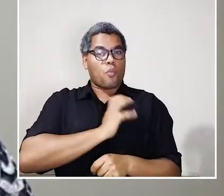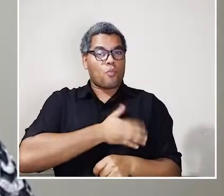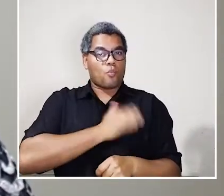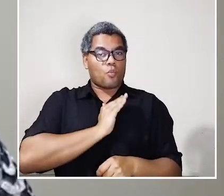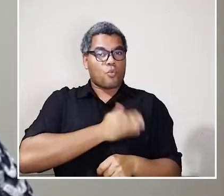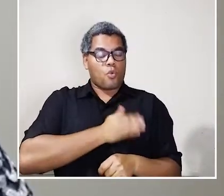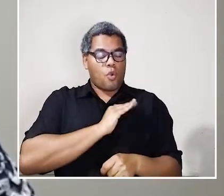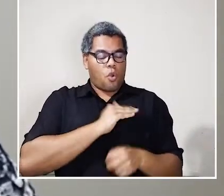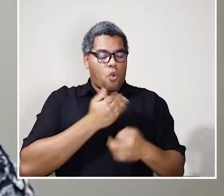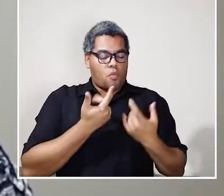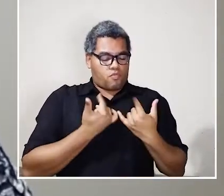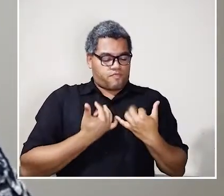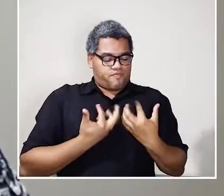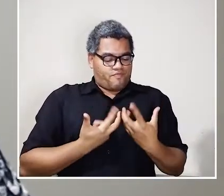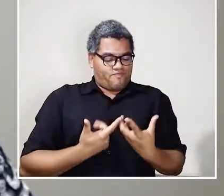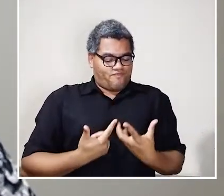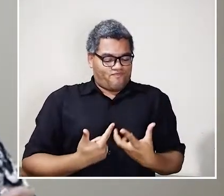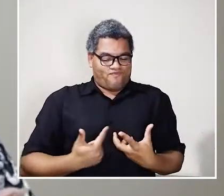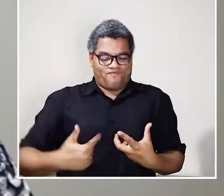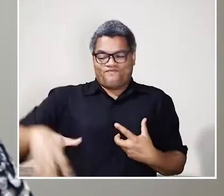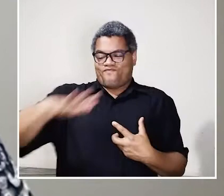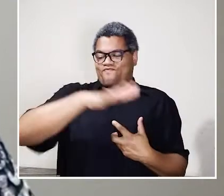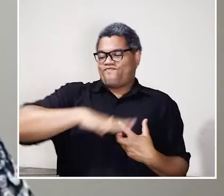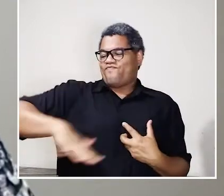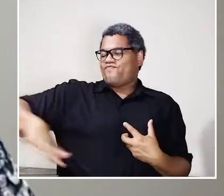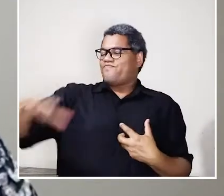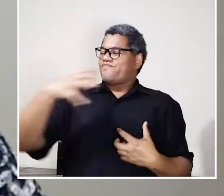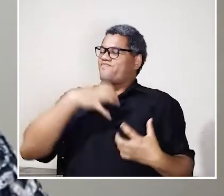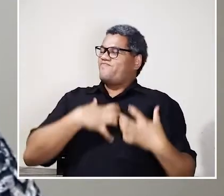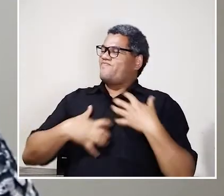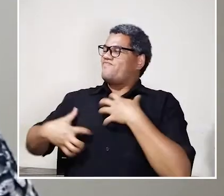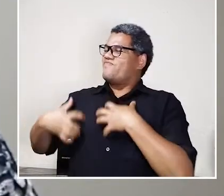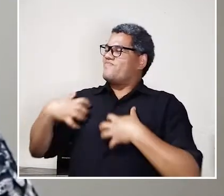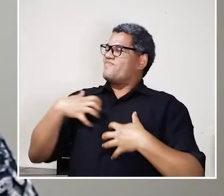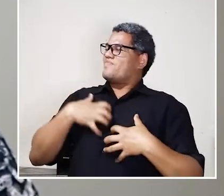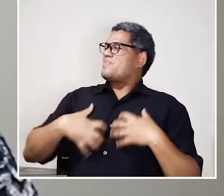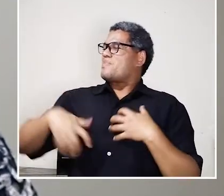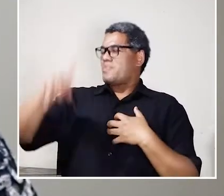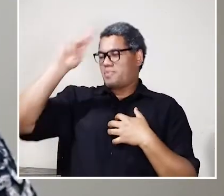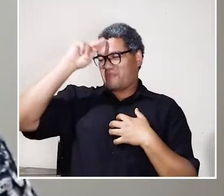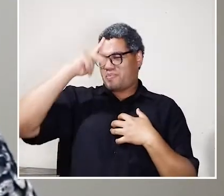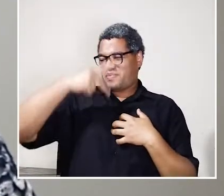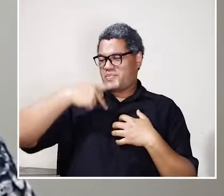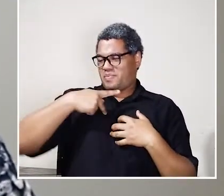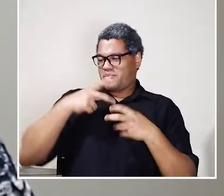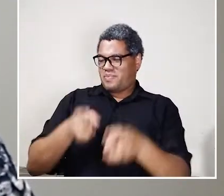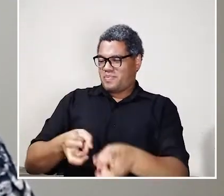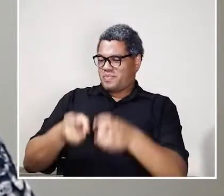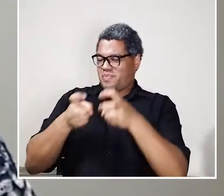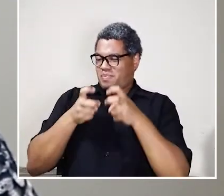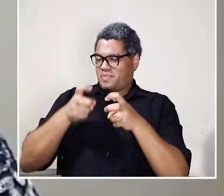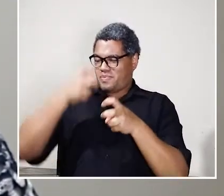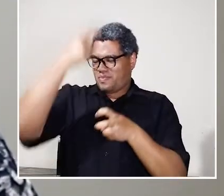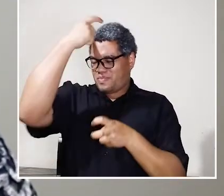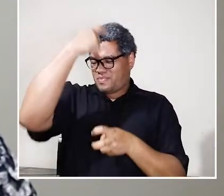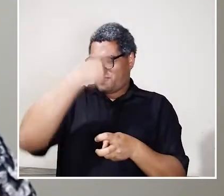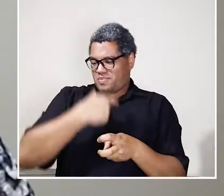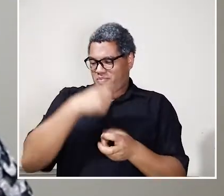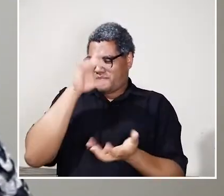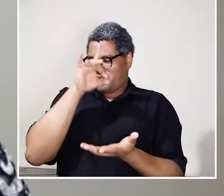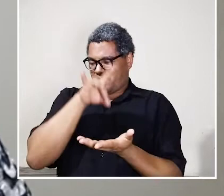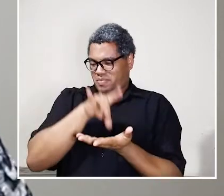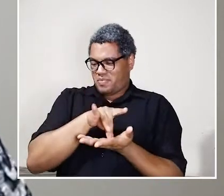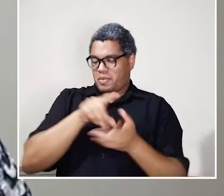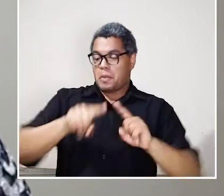nosso coração se derrete diante do fogo das aflições e nós vemos quem somos, na verdade. Mas,